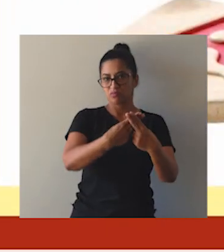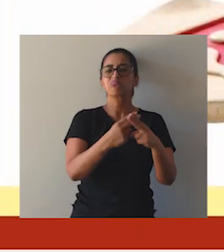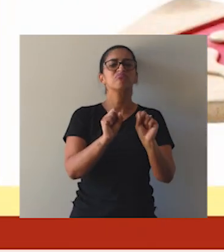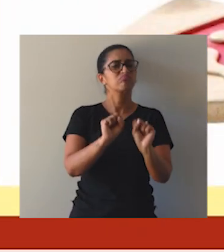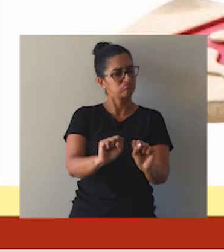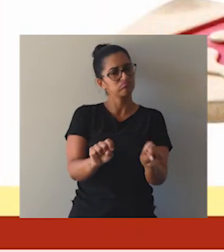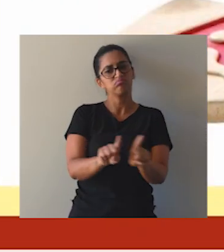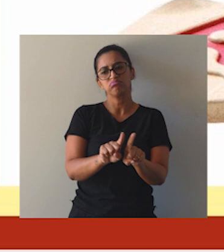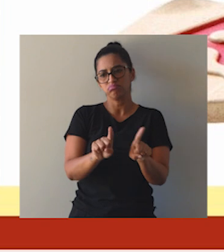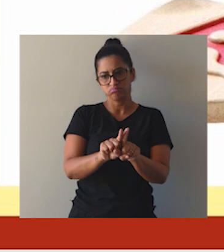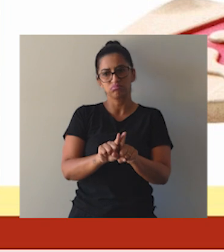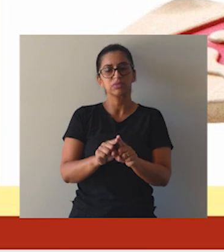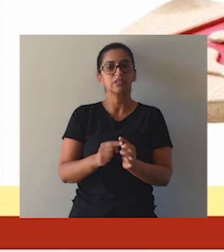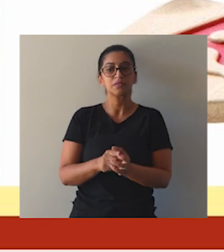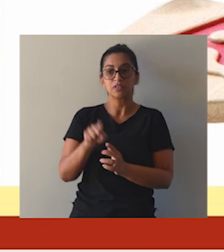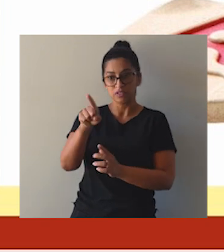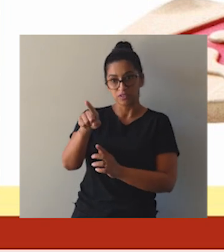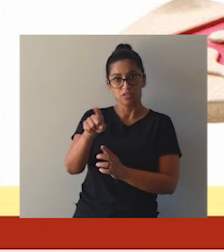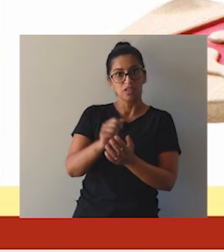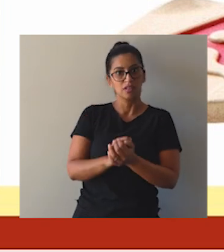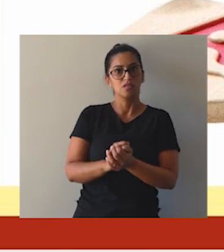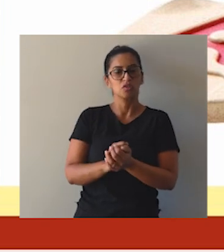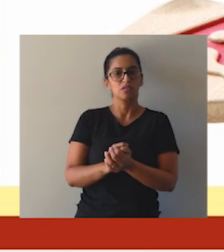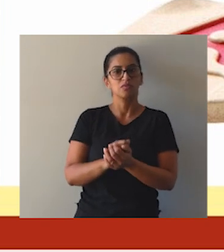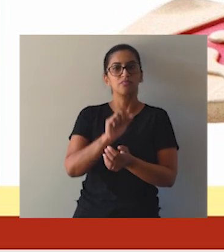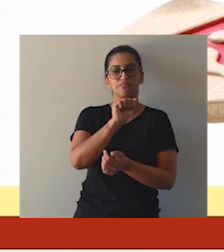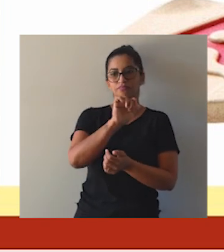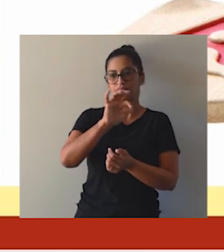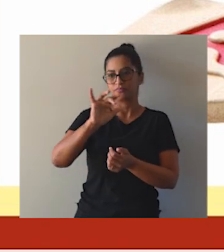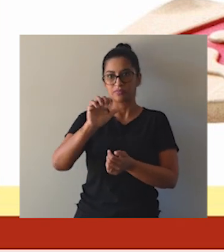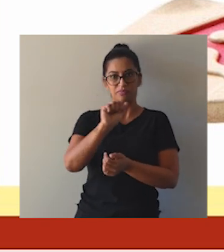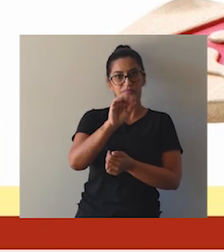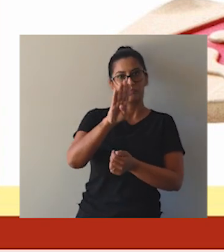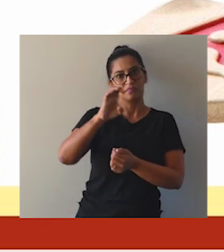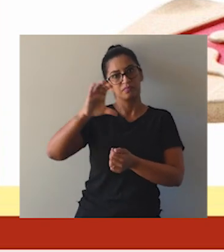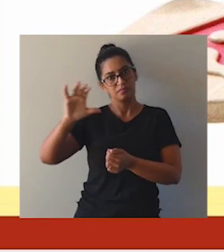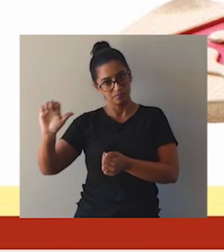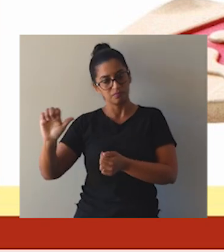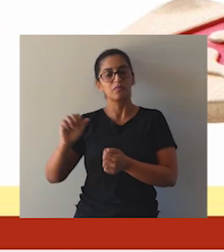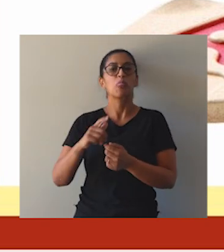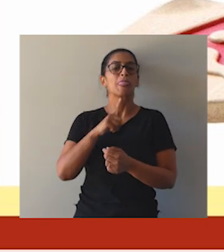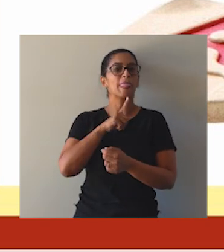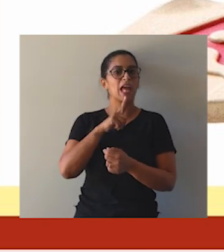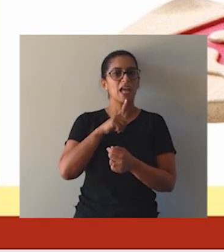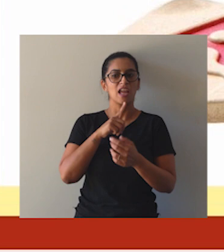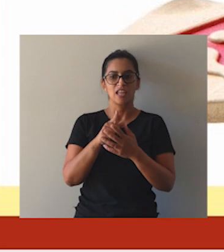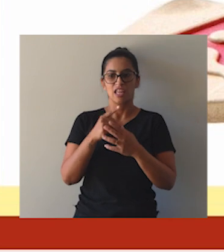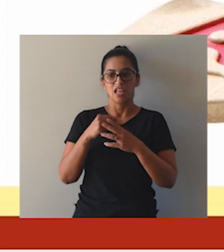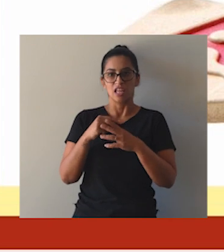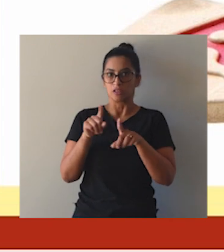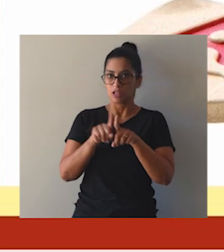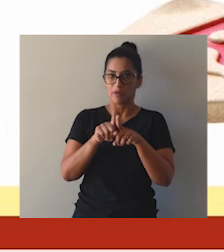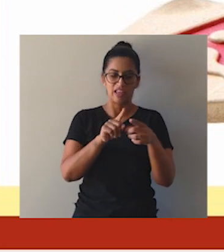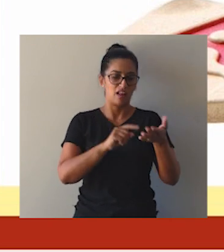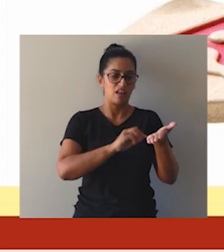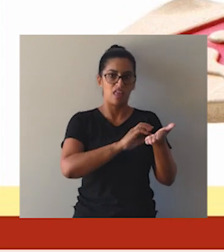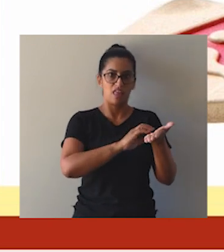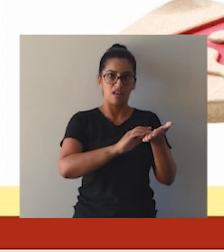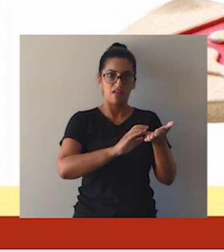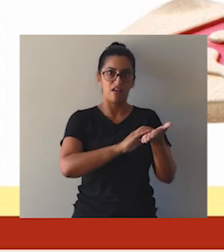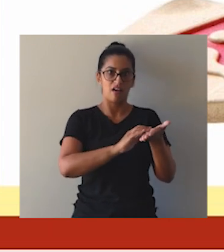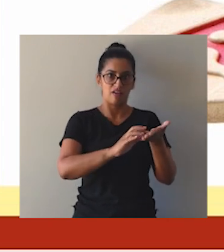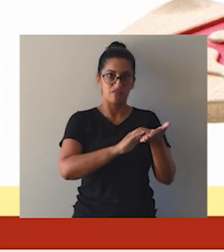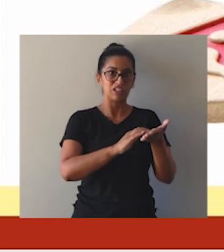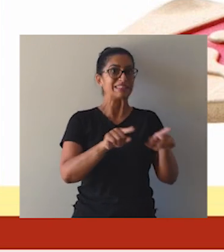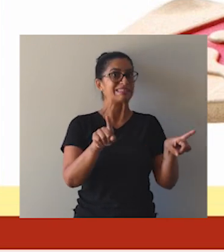Esse é um alfabeto, né, móvel. Tem tanto ele vazado para o baixa visão, quanto em